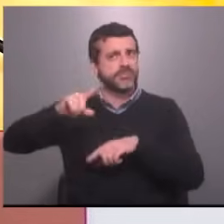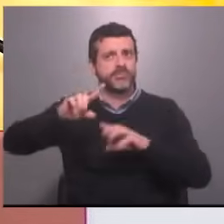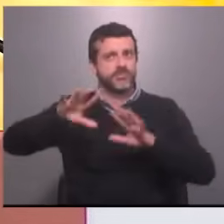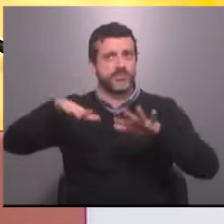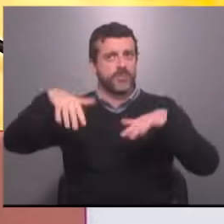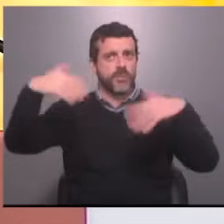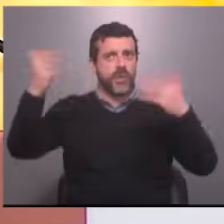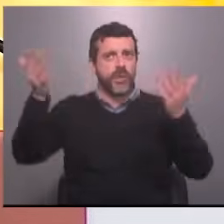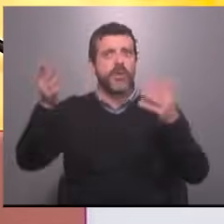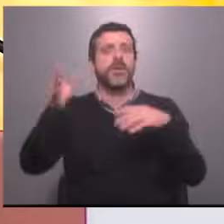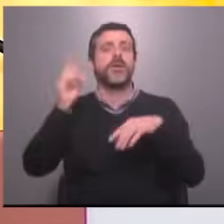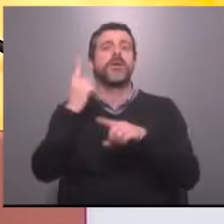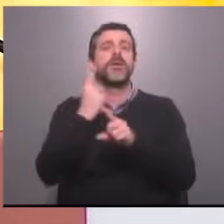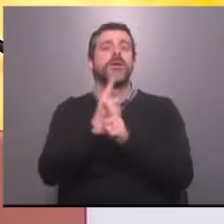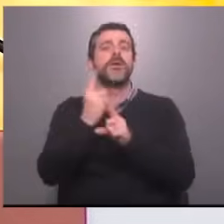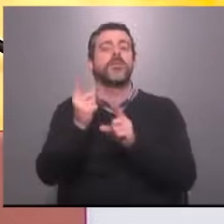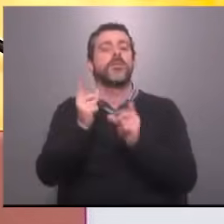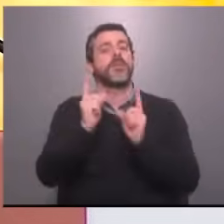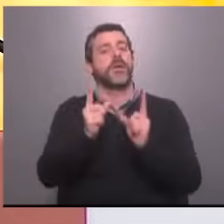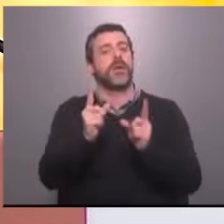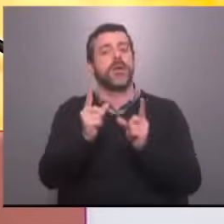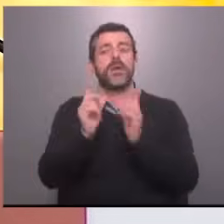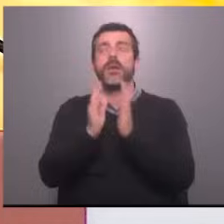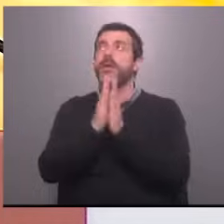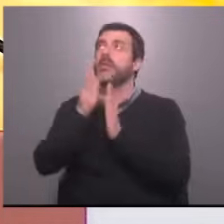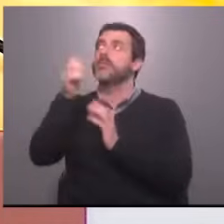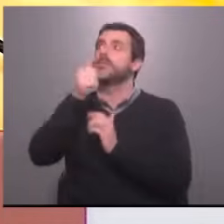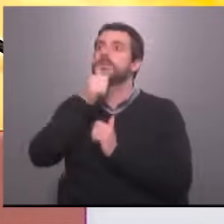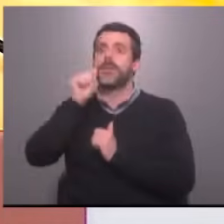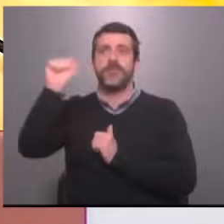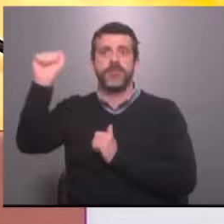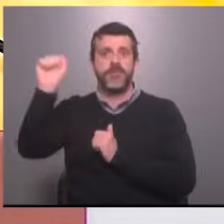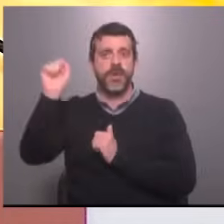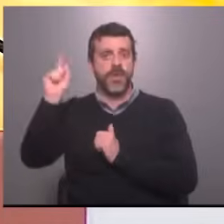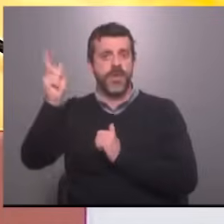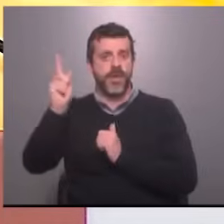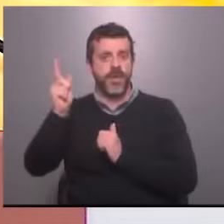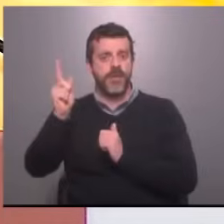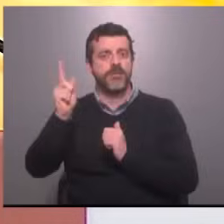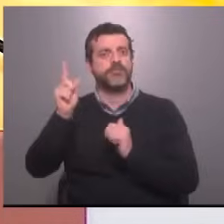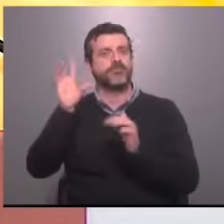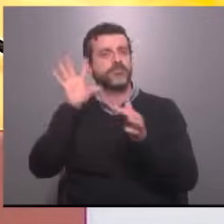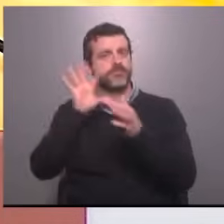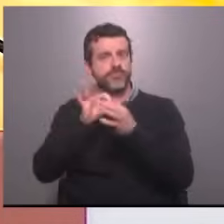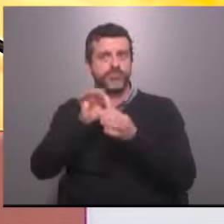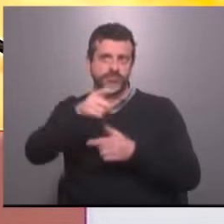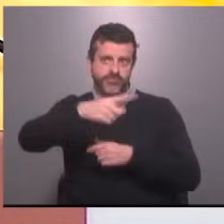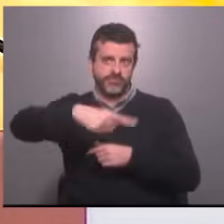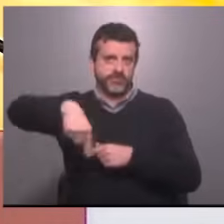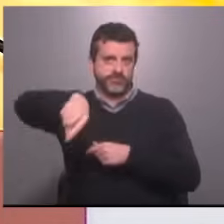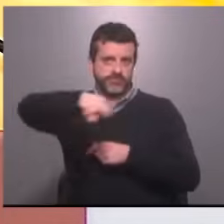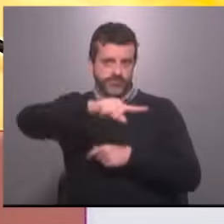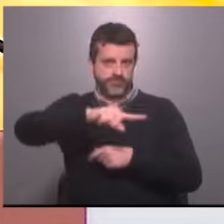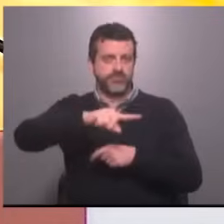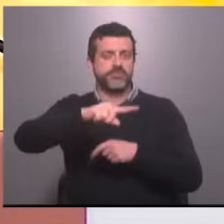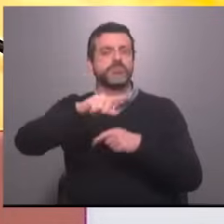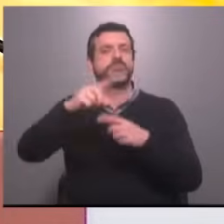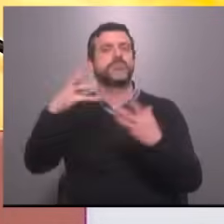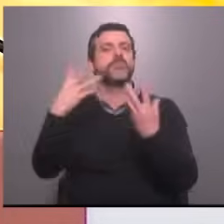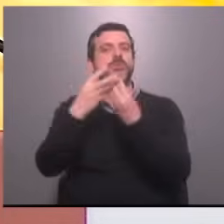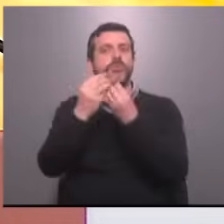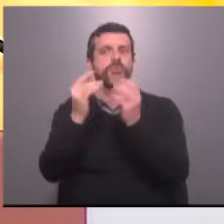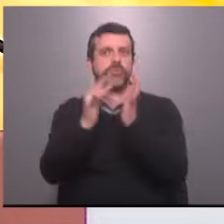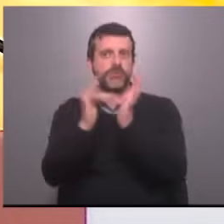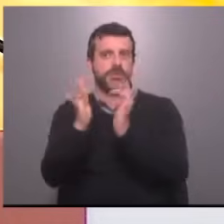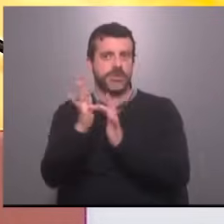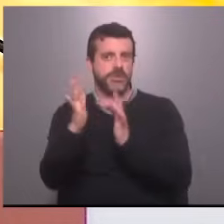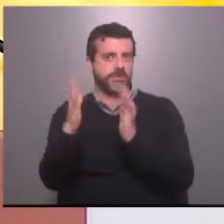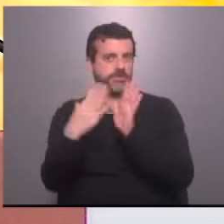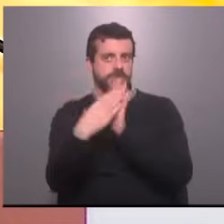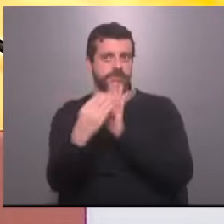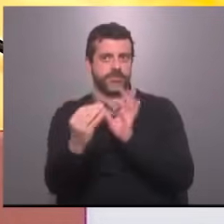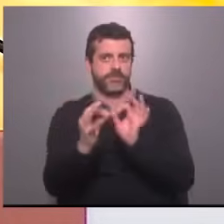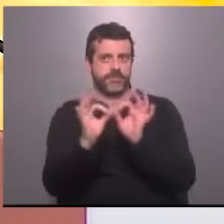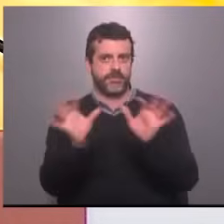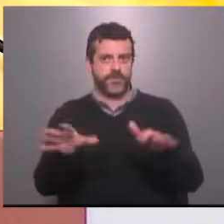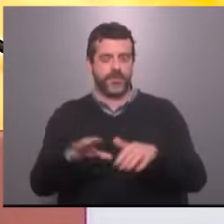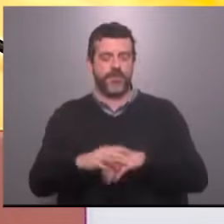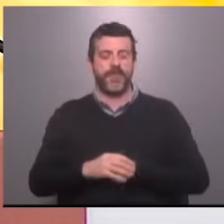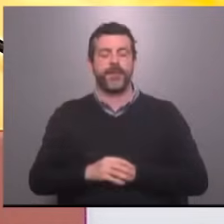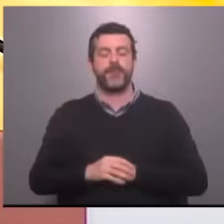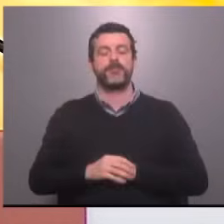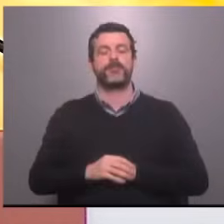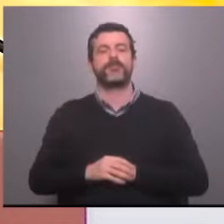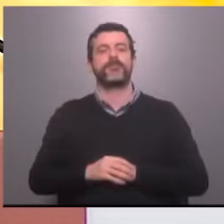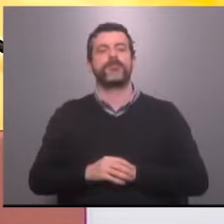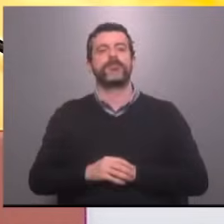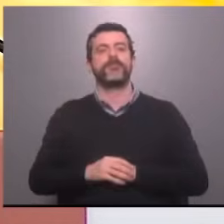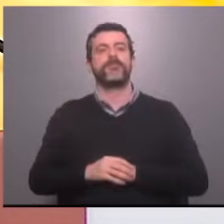todas as circunstâncias, pois é esta a vontade de Deus a vosso respeito em Jesus